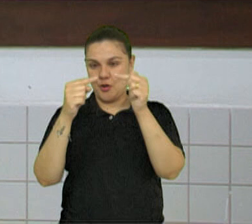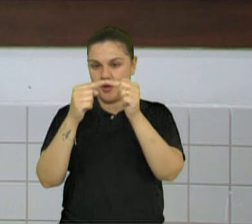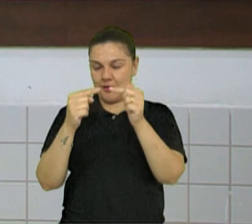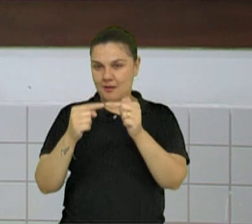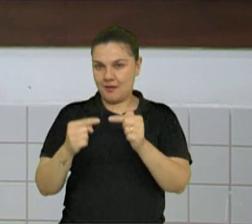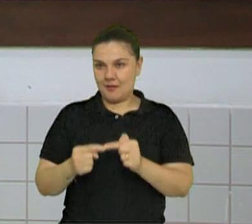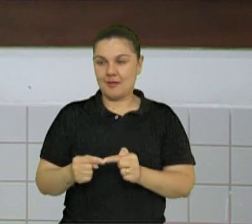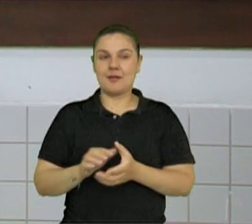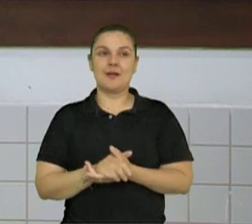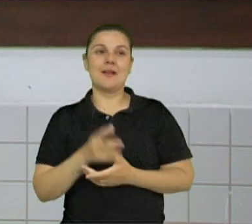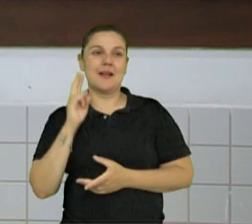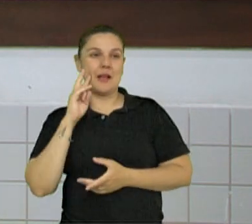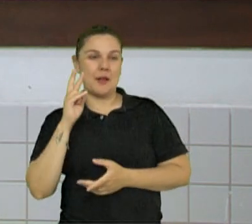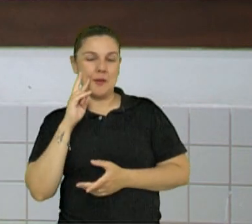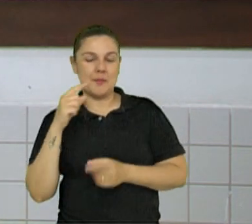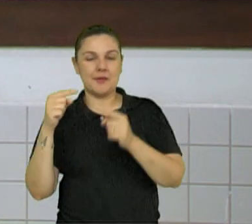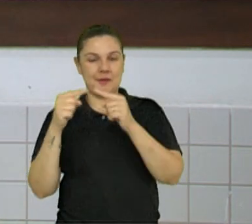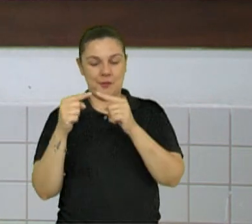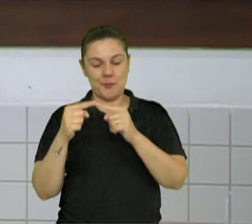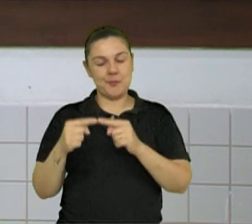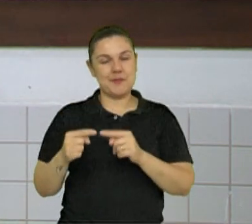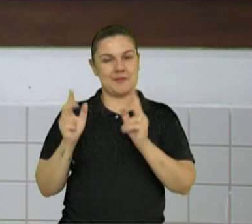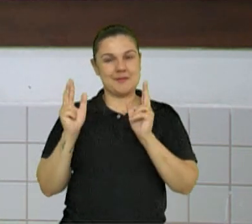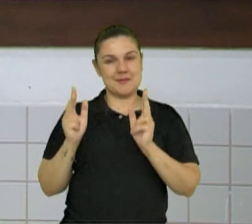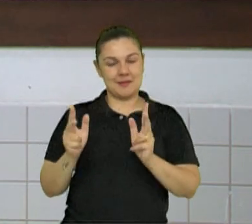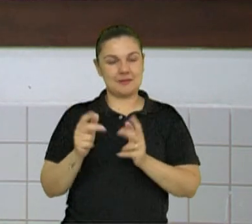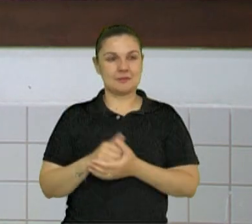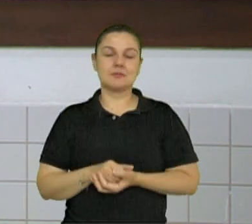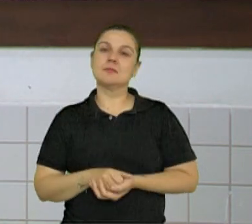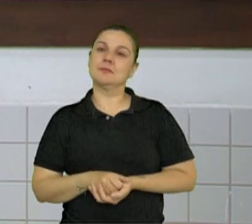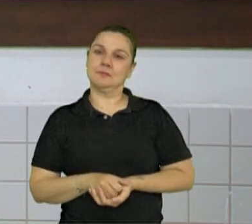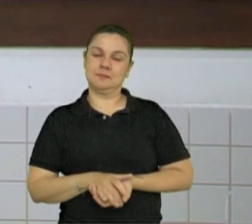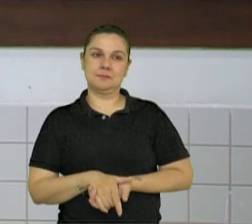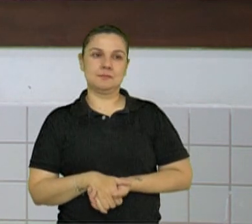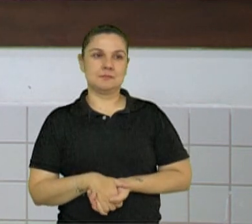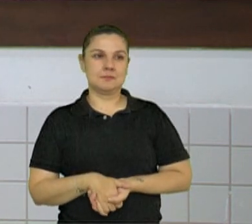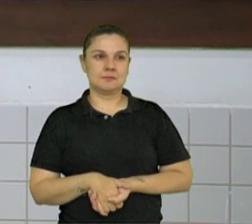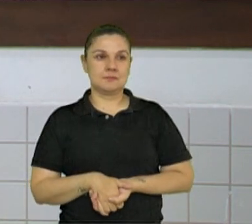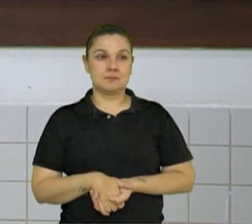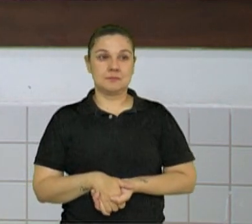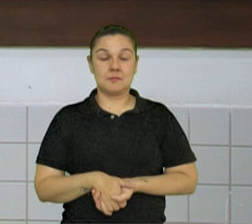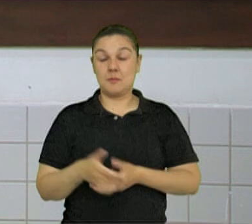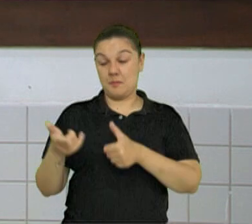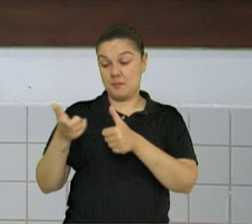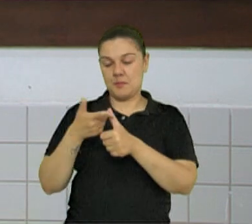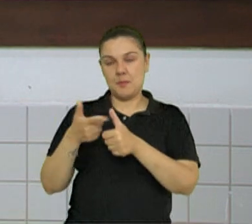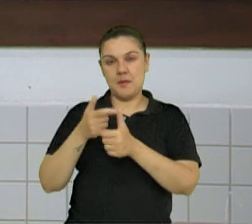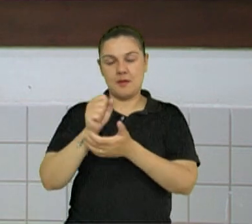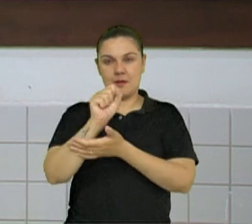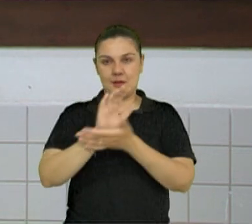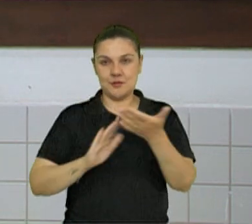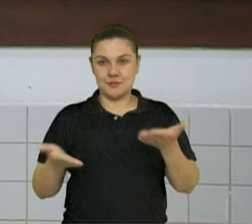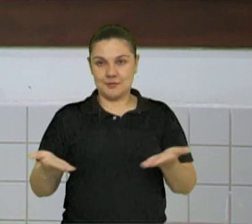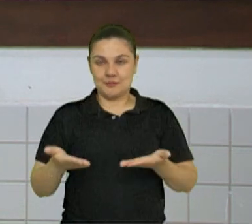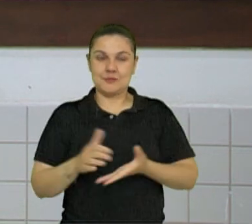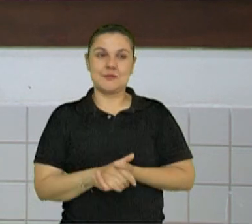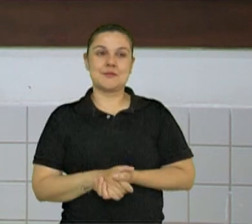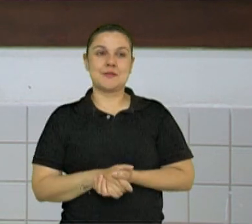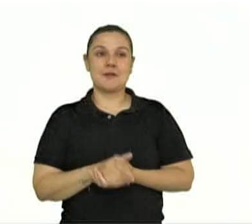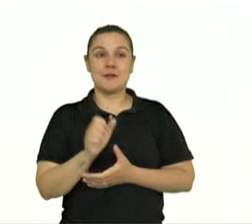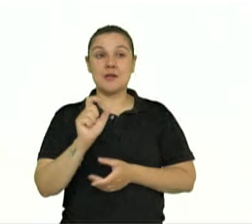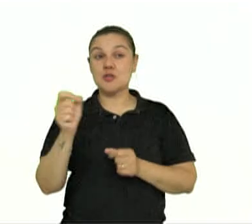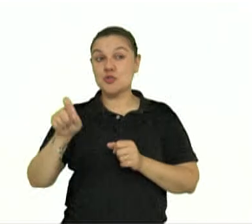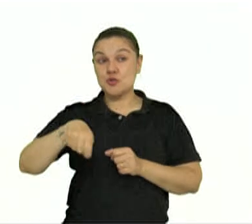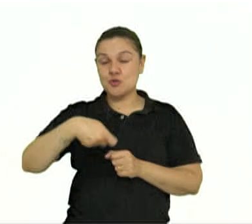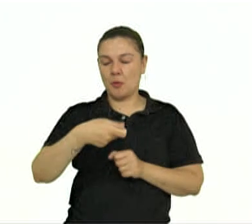rimas parelhas, lembram? Nós trabalhamos essas rimas. Primeira atividade que nós vamos fazer é sobre